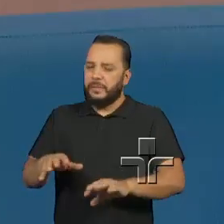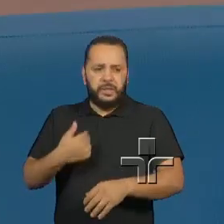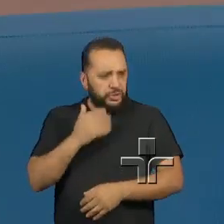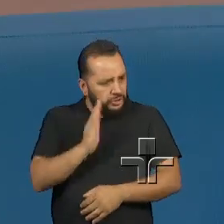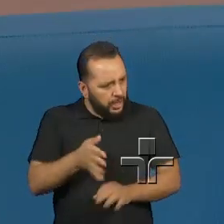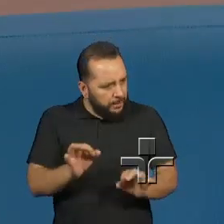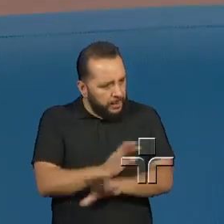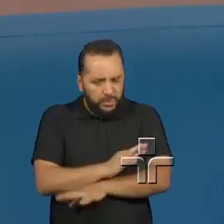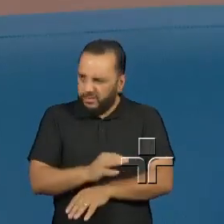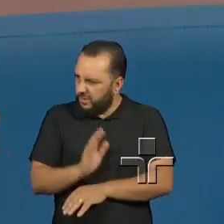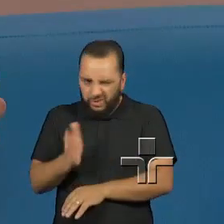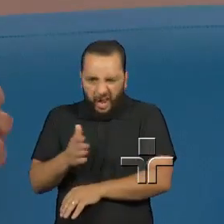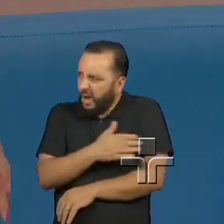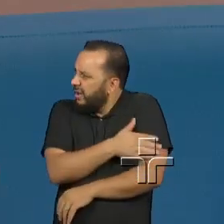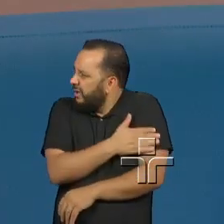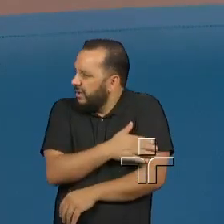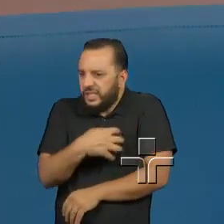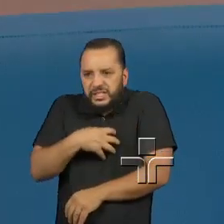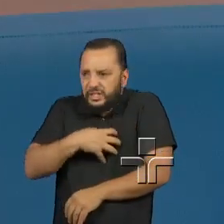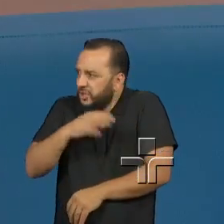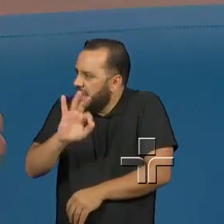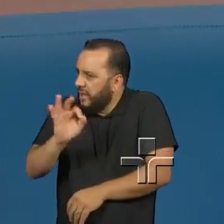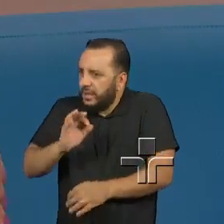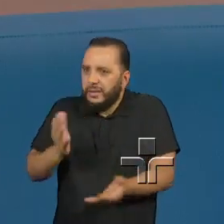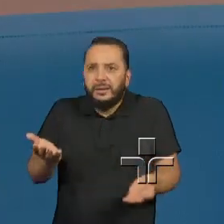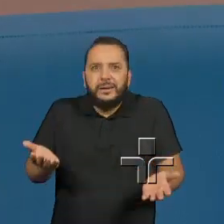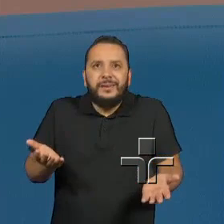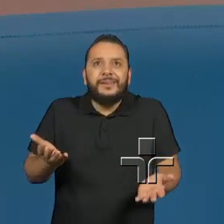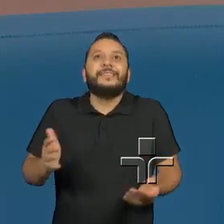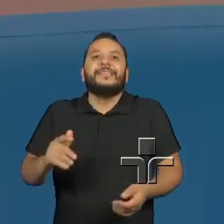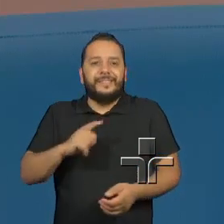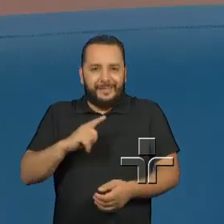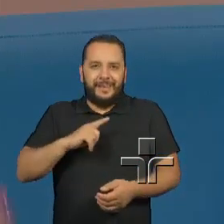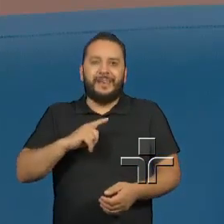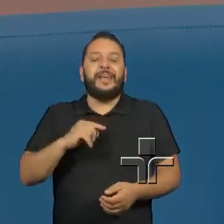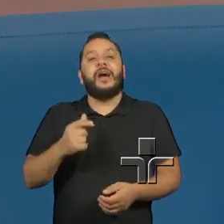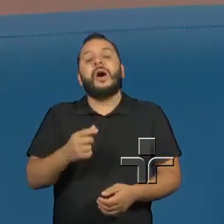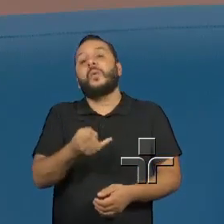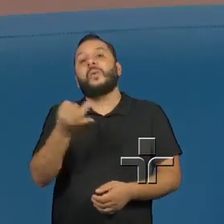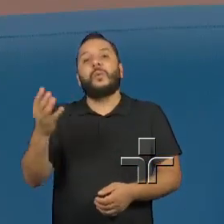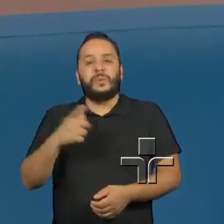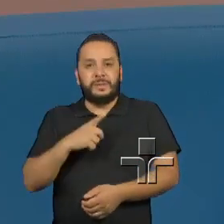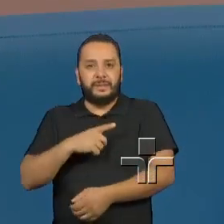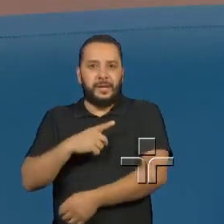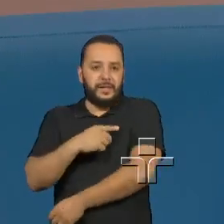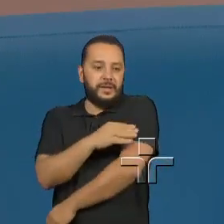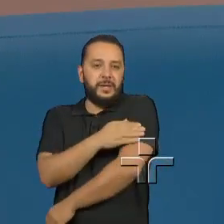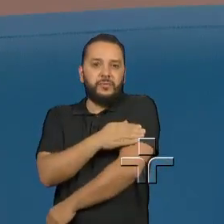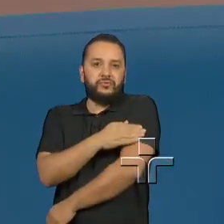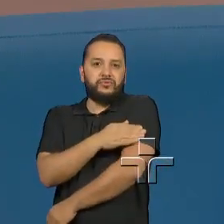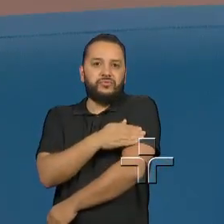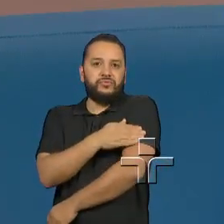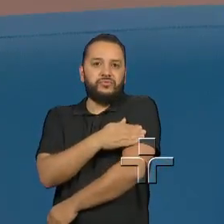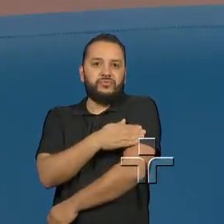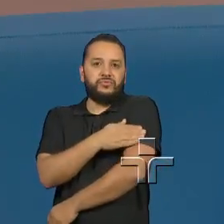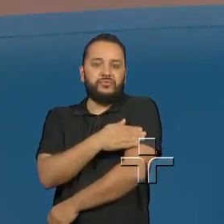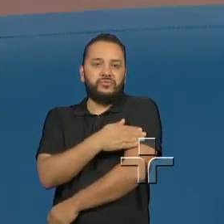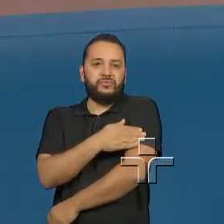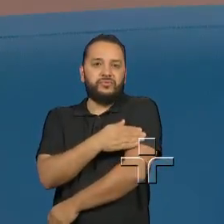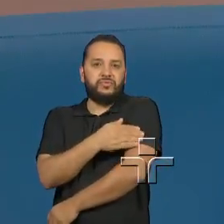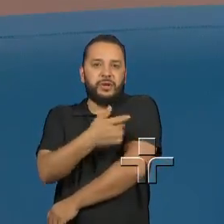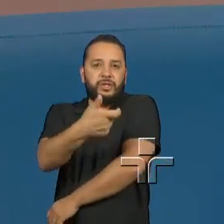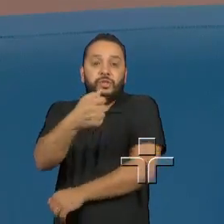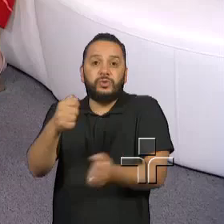Nem sentiu. Gelinho, eles põem uns eletrodos, assim, que treme também. É. Tem até alguns dispositivos que você consegue comprar pela internet hoje. Tem